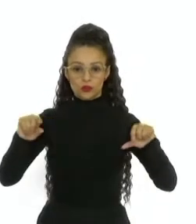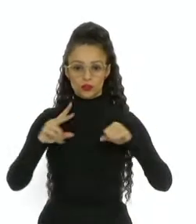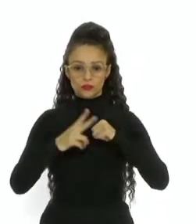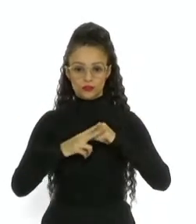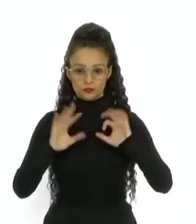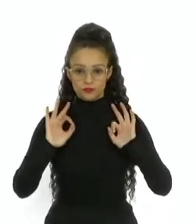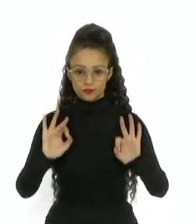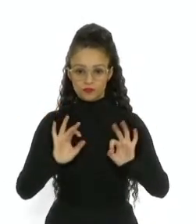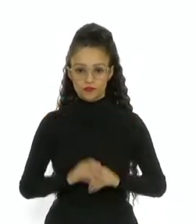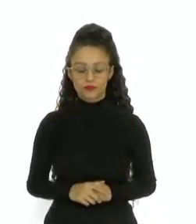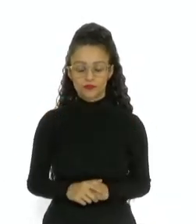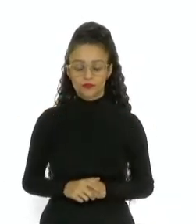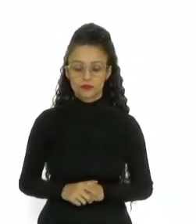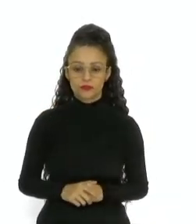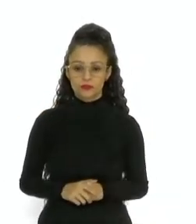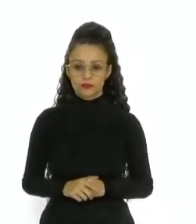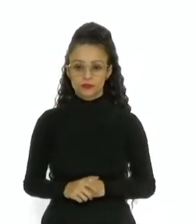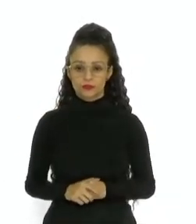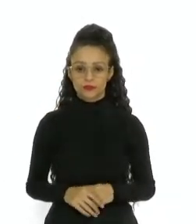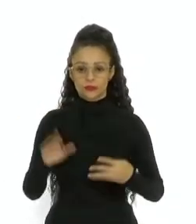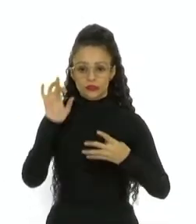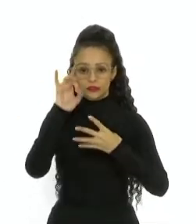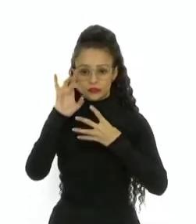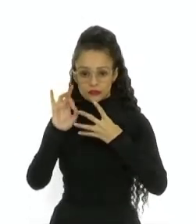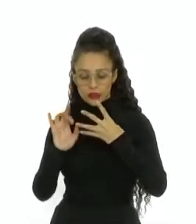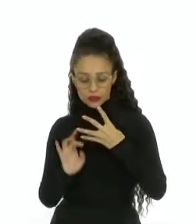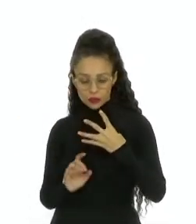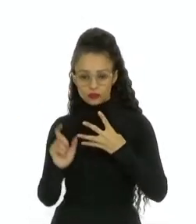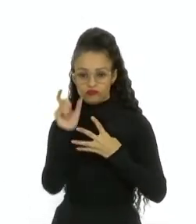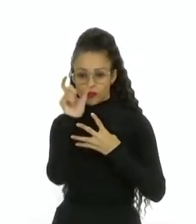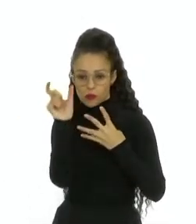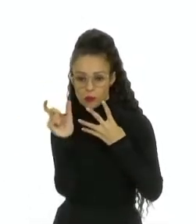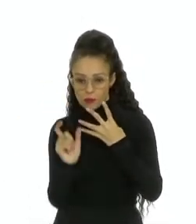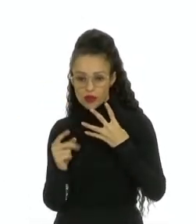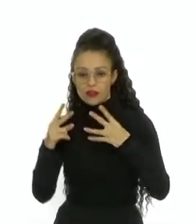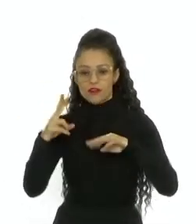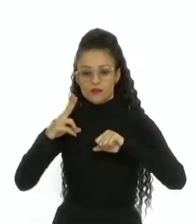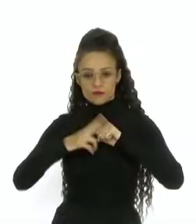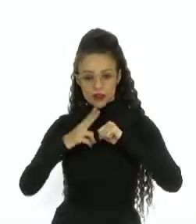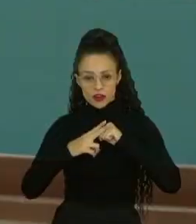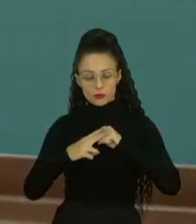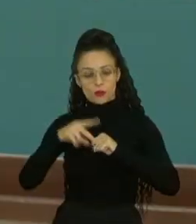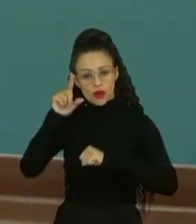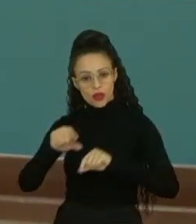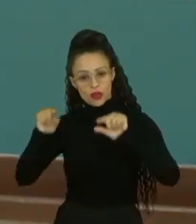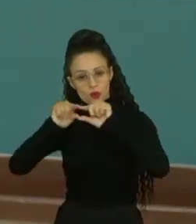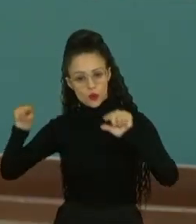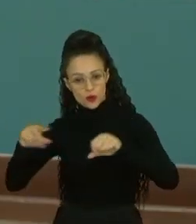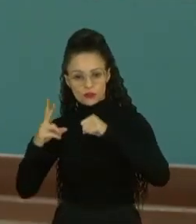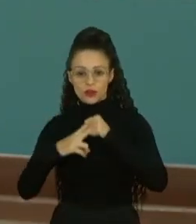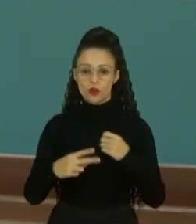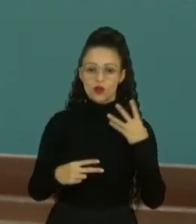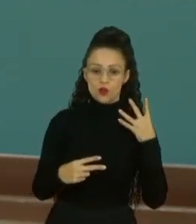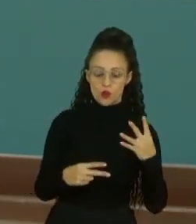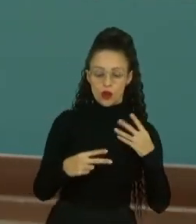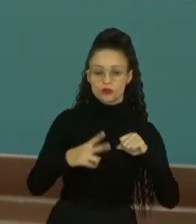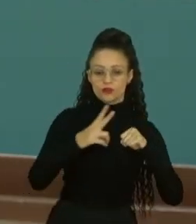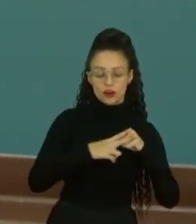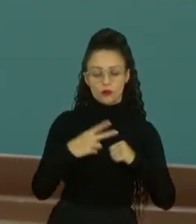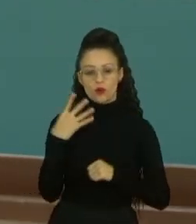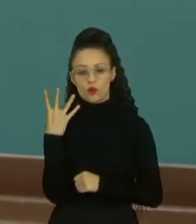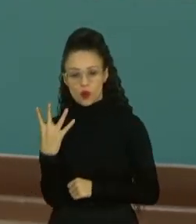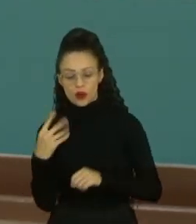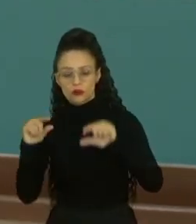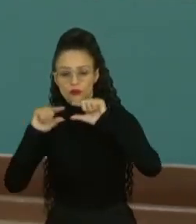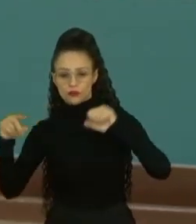4 orações, certo? Né? Cada um dos 4 verbos, então, representa uma oração. 4 verbos, 4 orações. Se eu